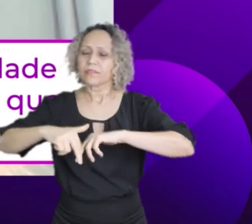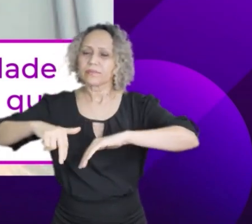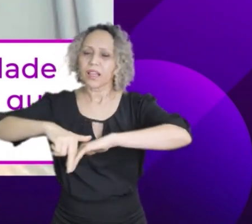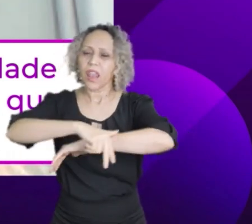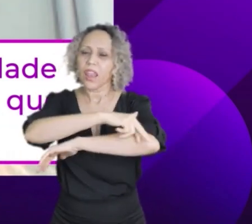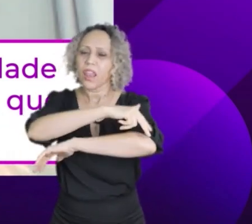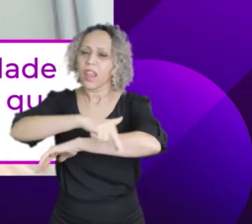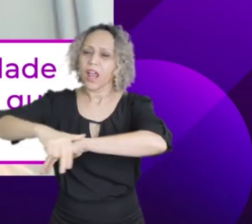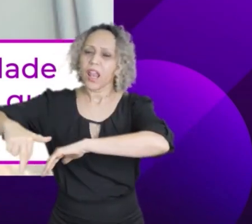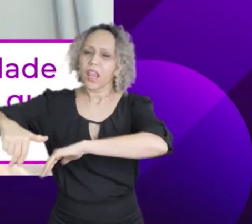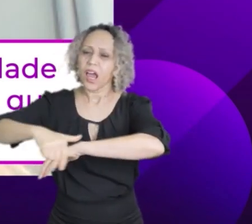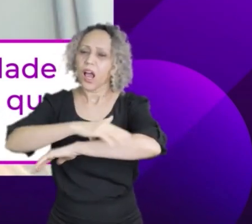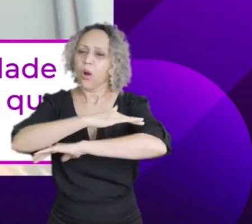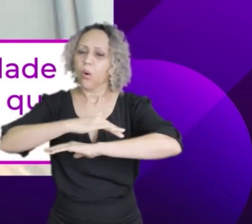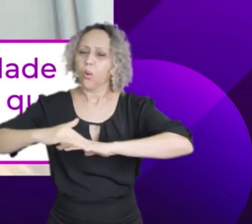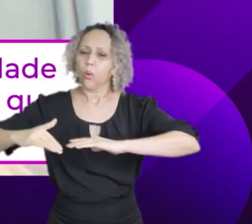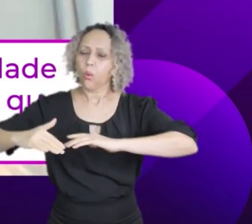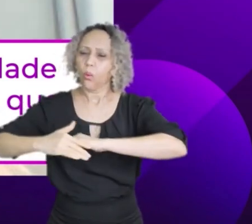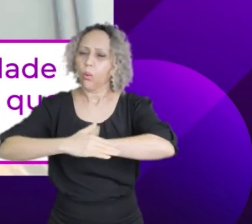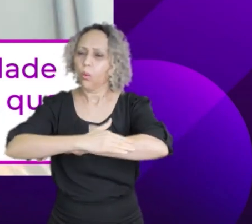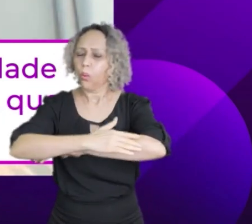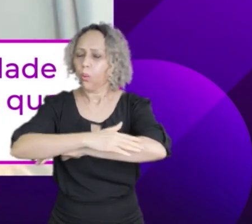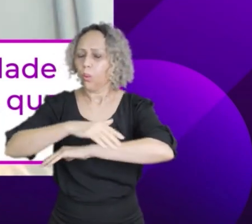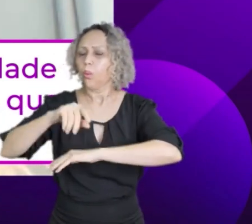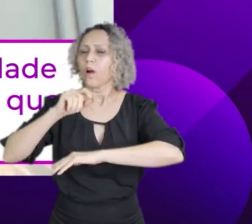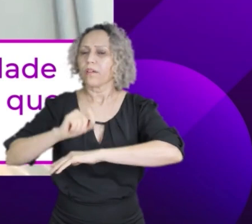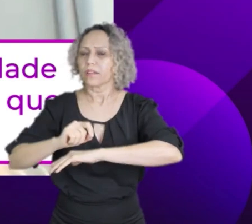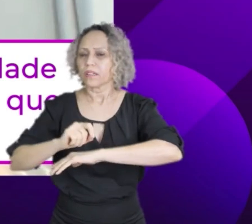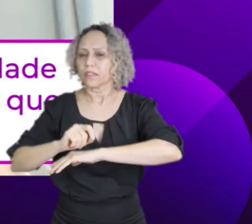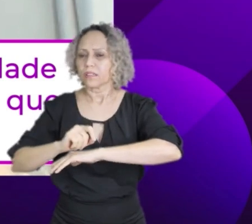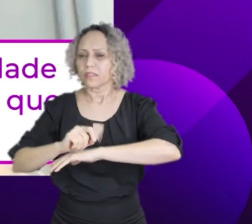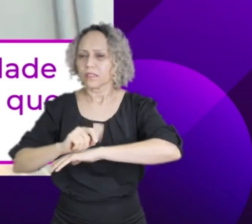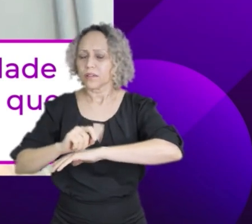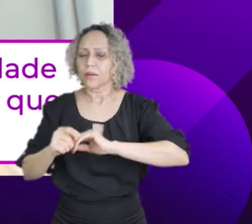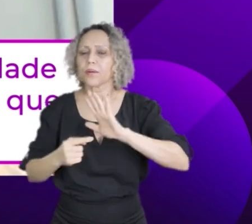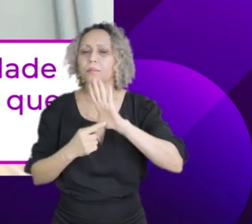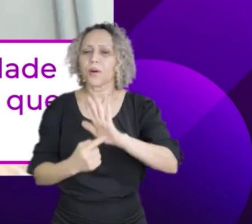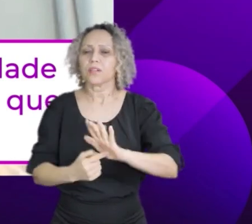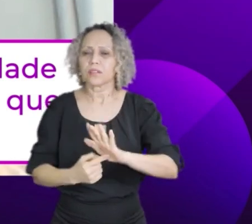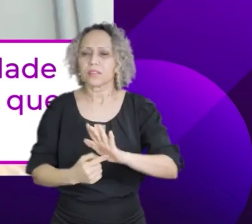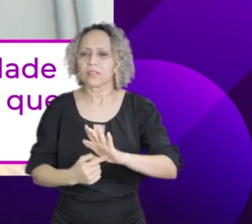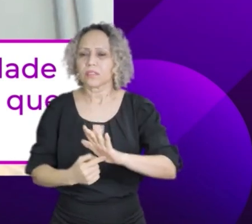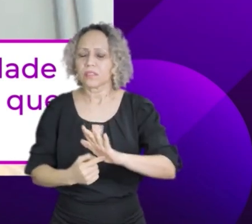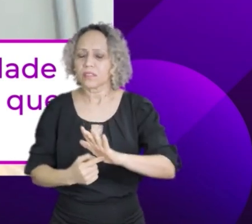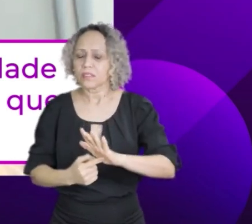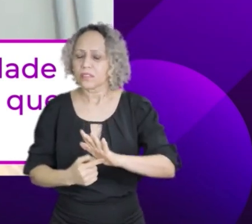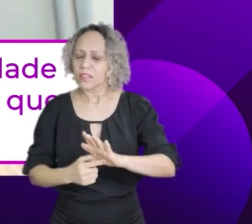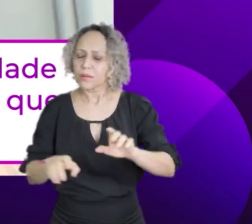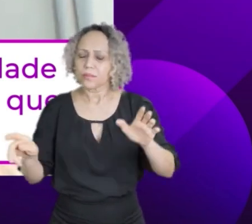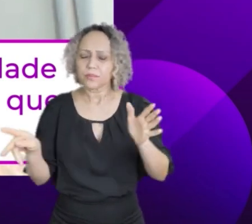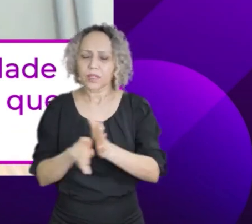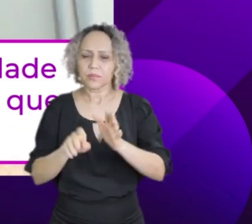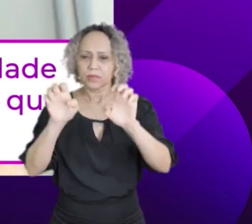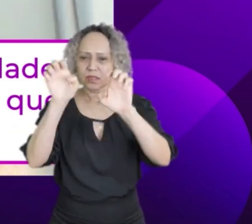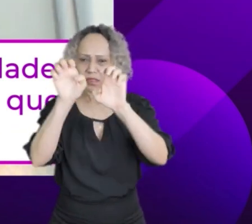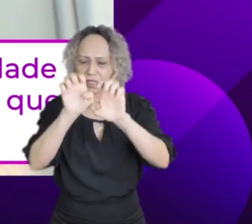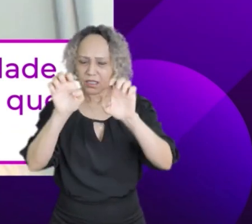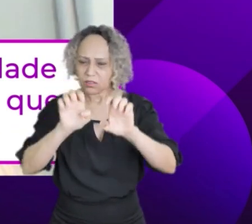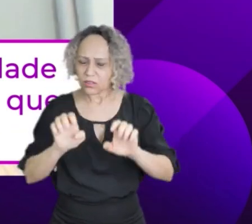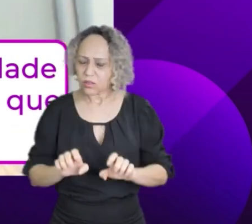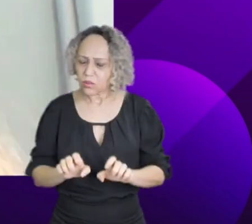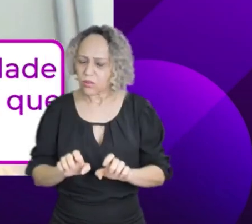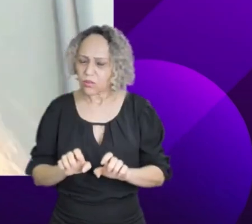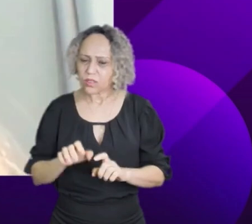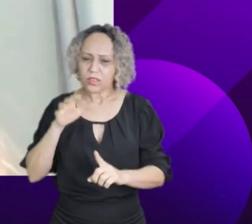desigualdade socioespacial, além de ser uma consequência dele, mas ela também é um fator estruturante que influencia na perpetuação